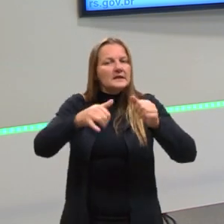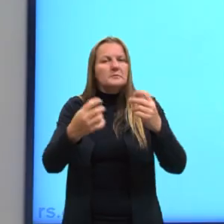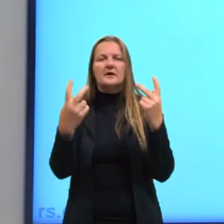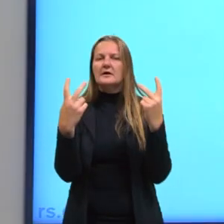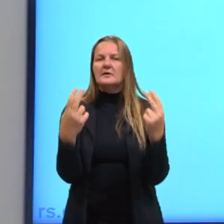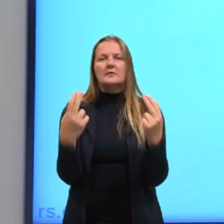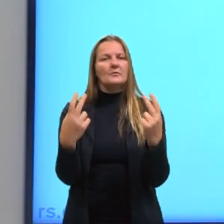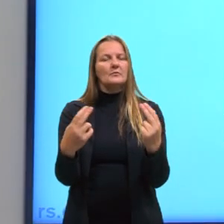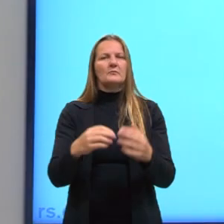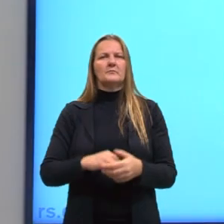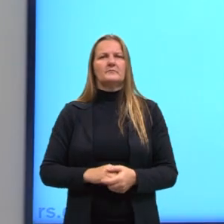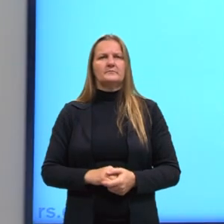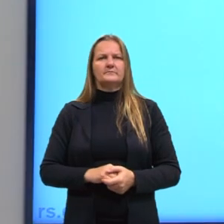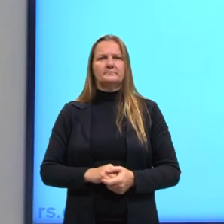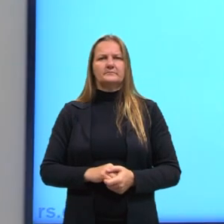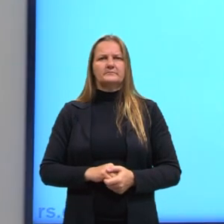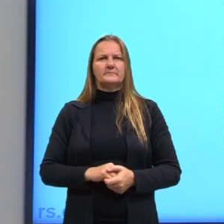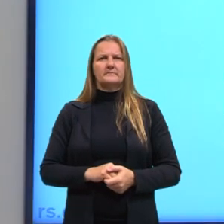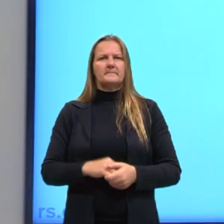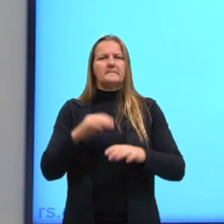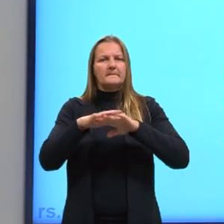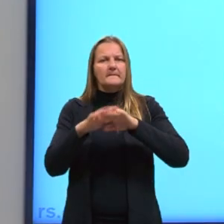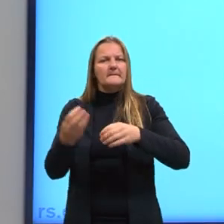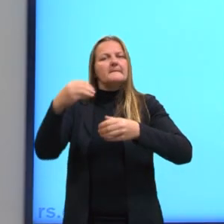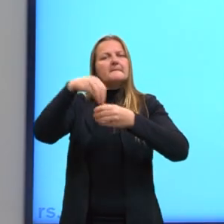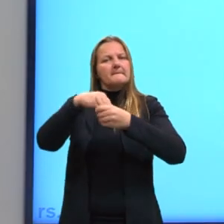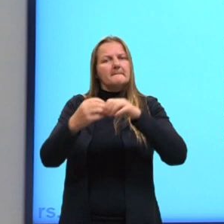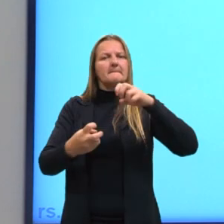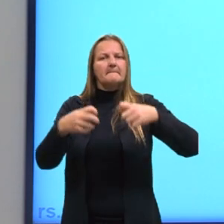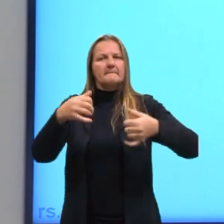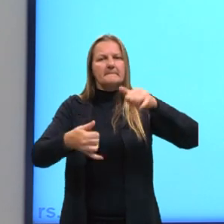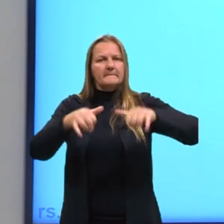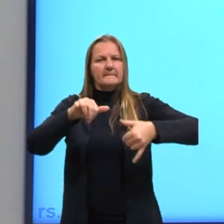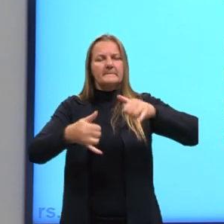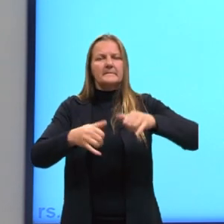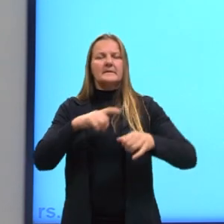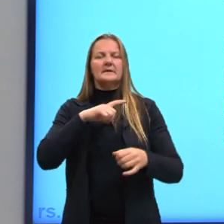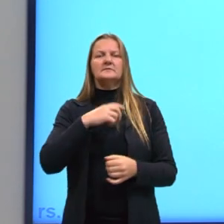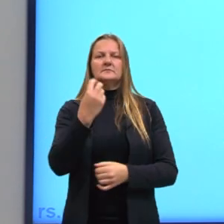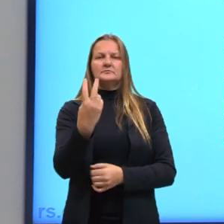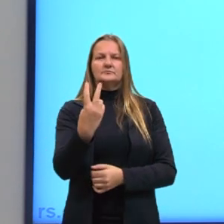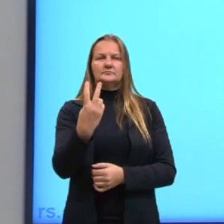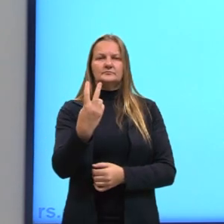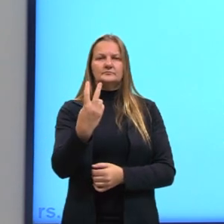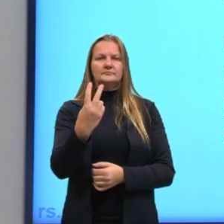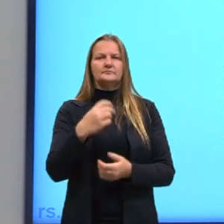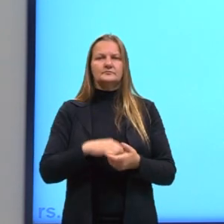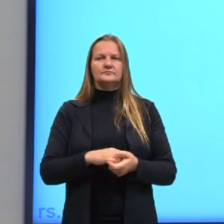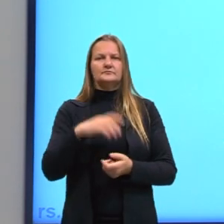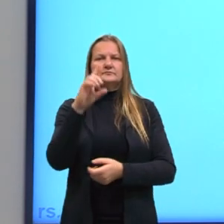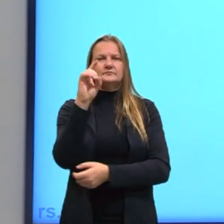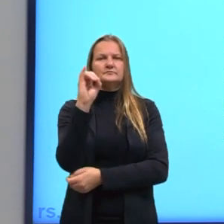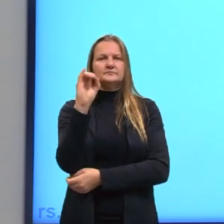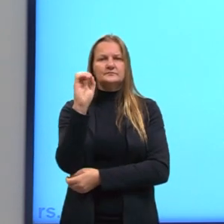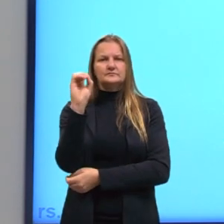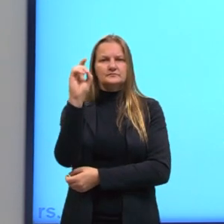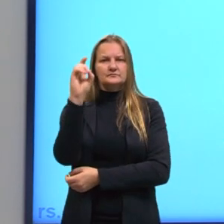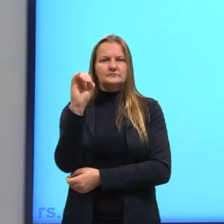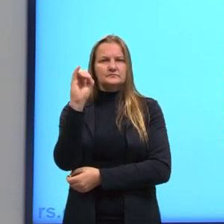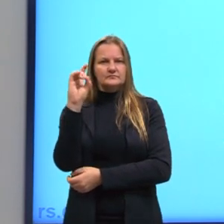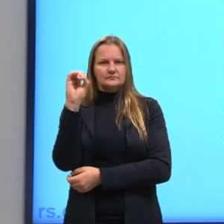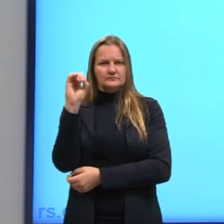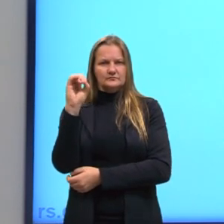mesma coisa porque aqui é aplicação da matemática na química e se eu tenho dois de dióxido de carbono do lado dos